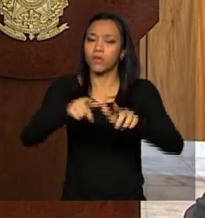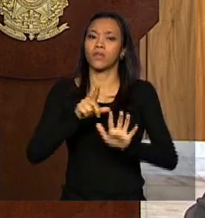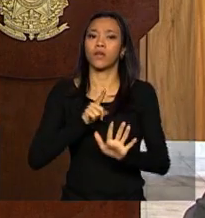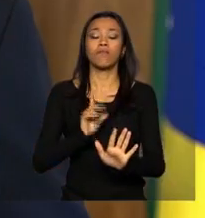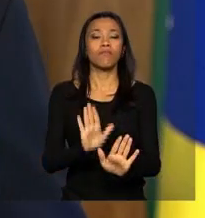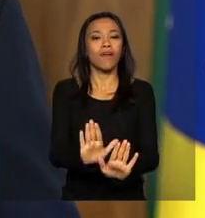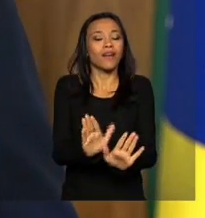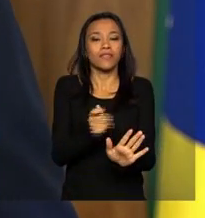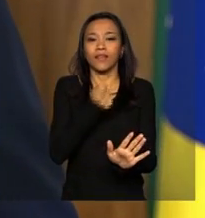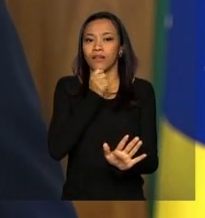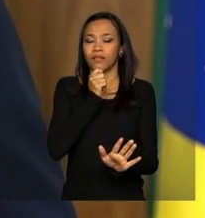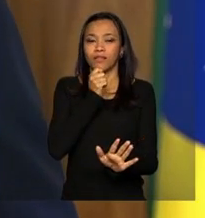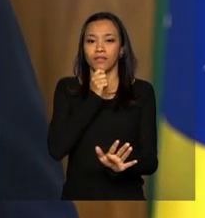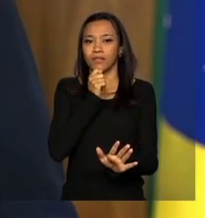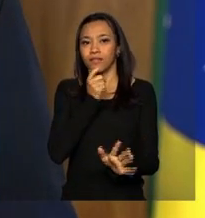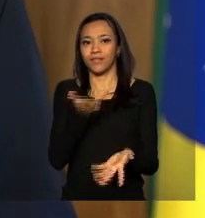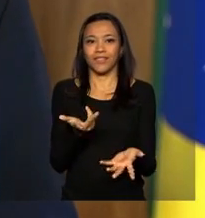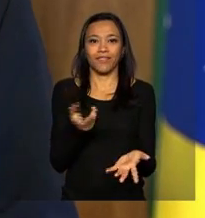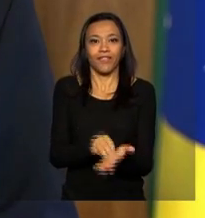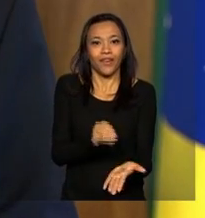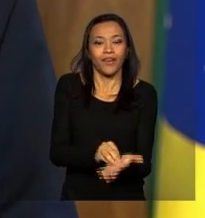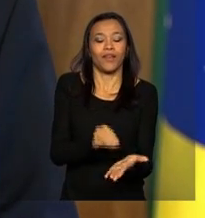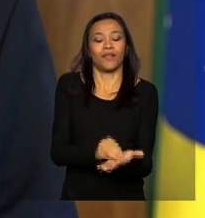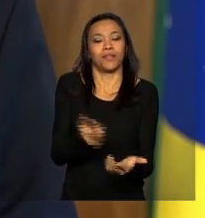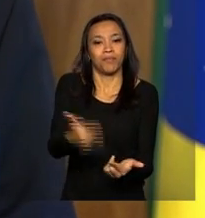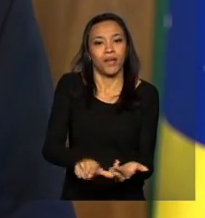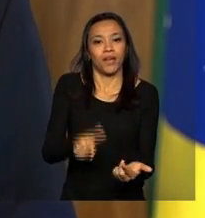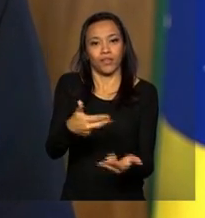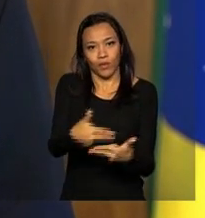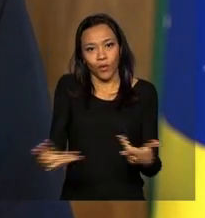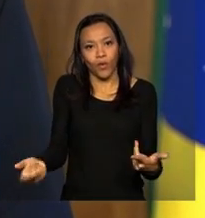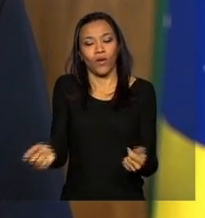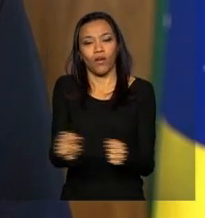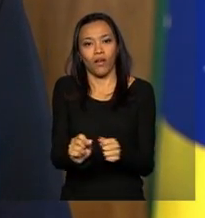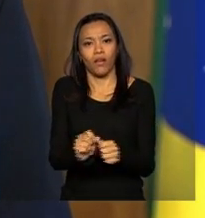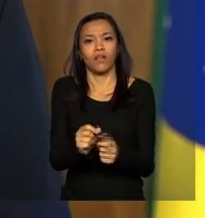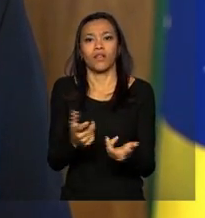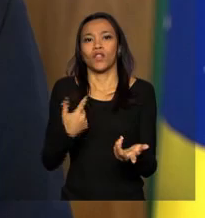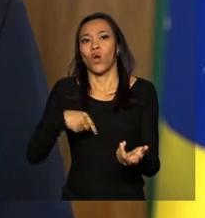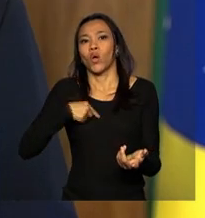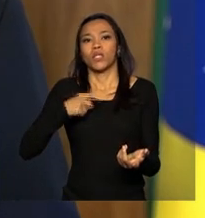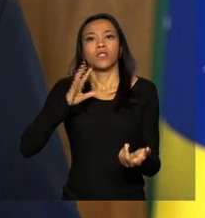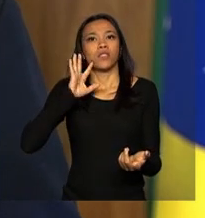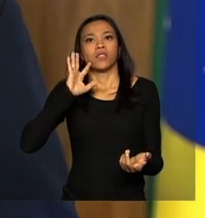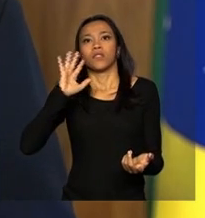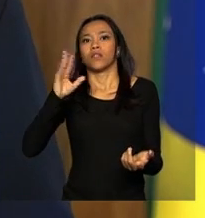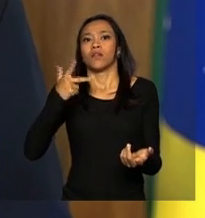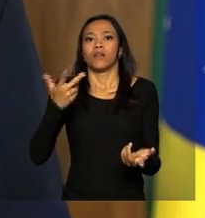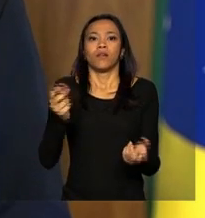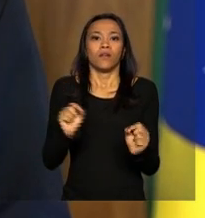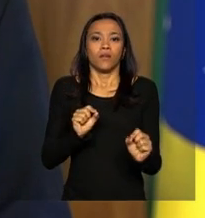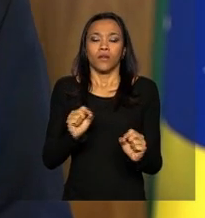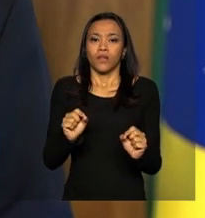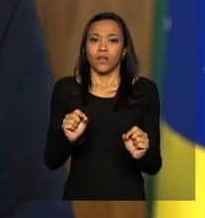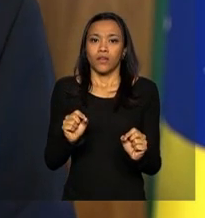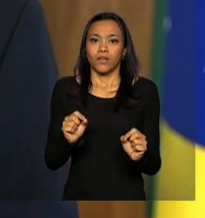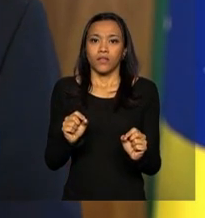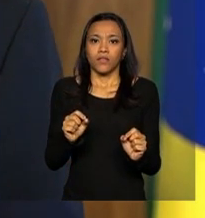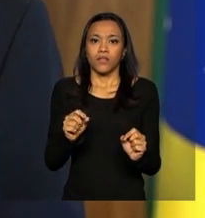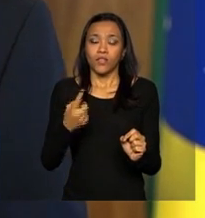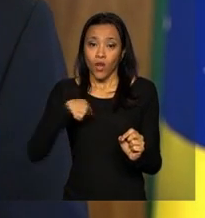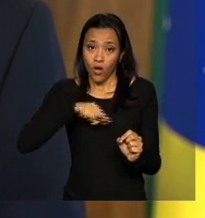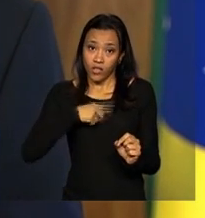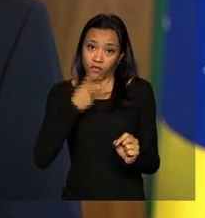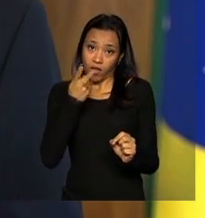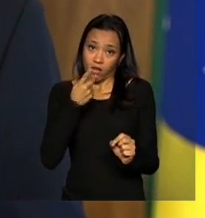ainda não está à altura da sua razão de ser. Nós não temos ilusões, nem temos impaciência, mas não seríamos